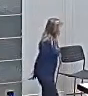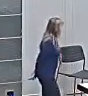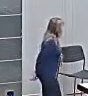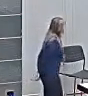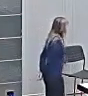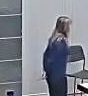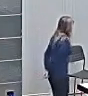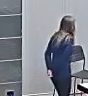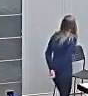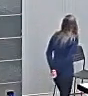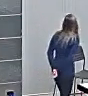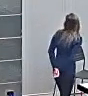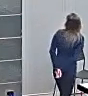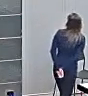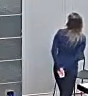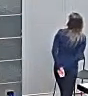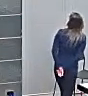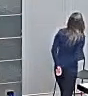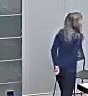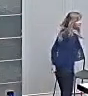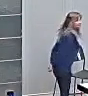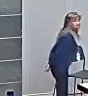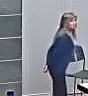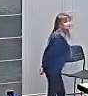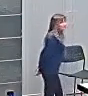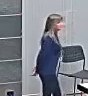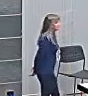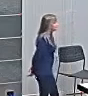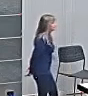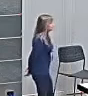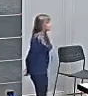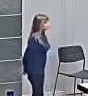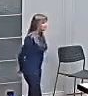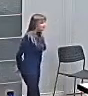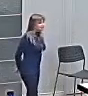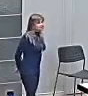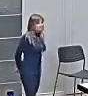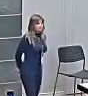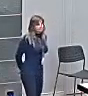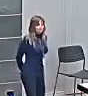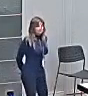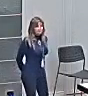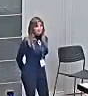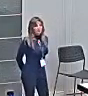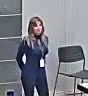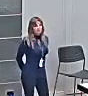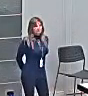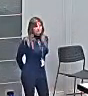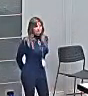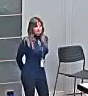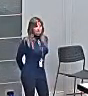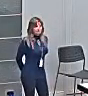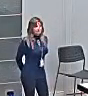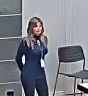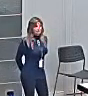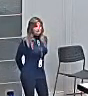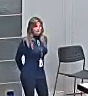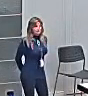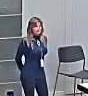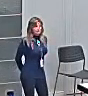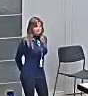certeza que vai olhar essa questão do Direito com muito apreço e muita objetividade e eu